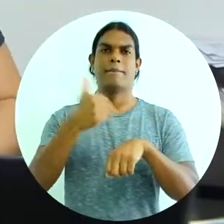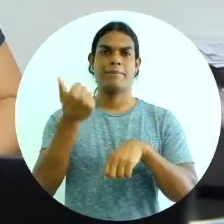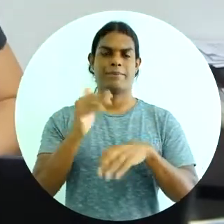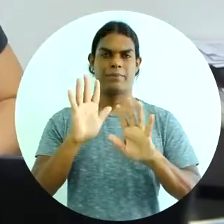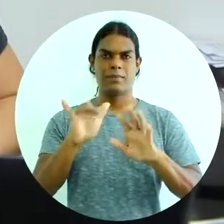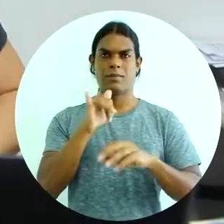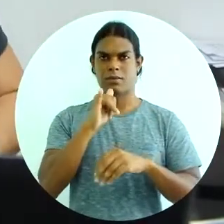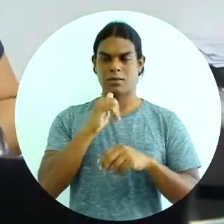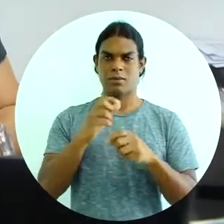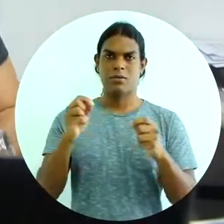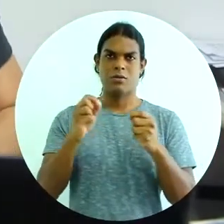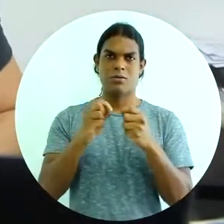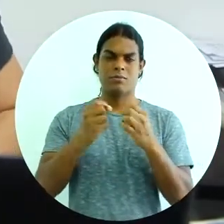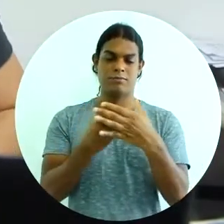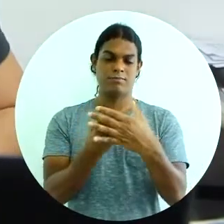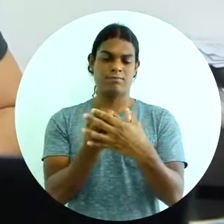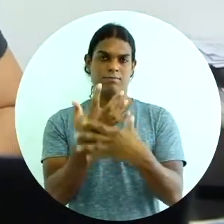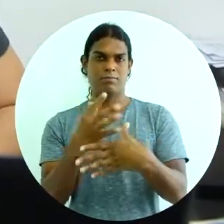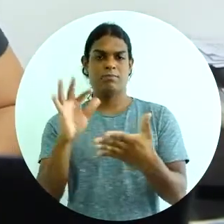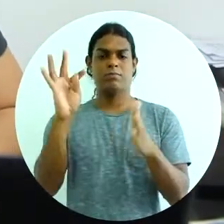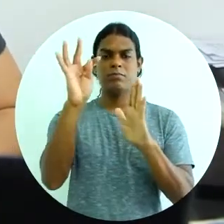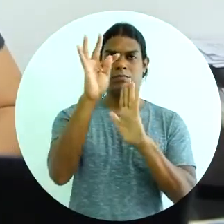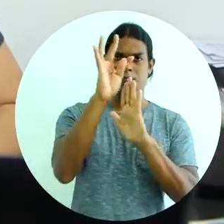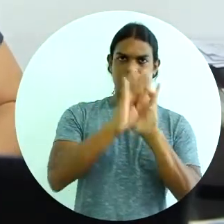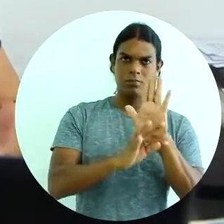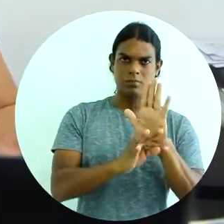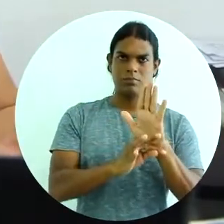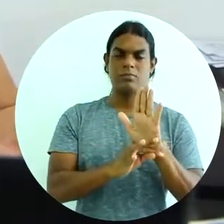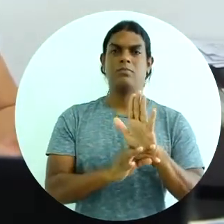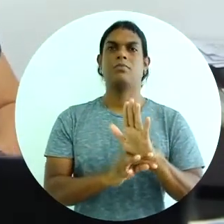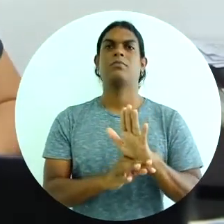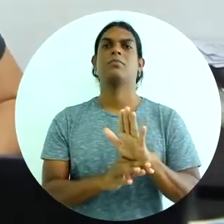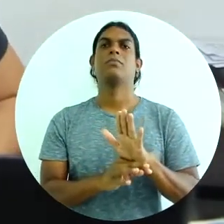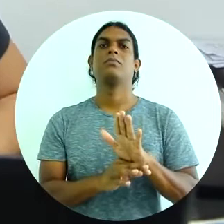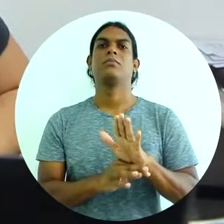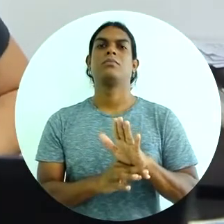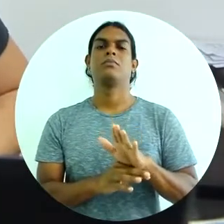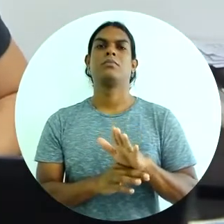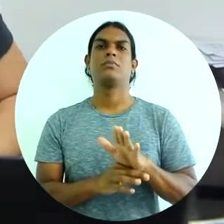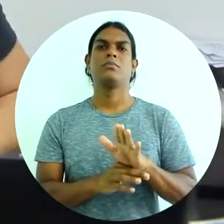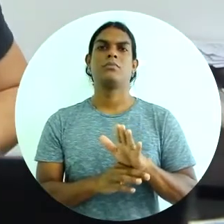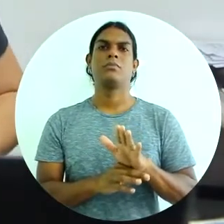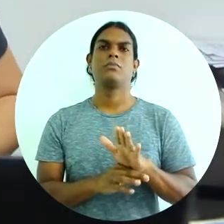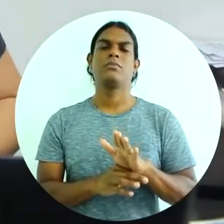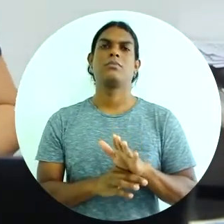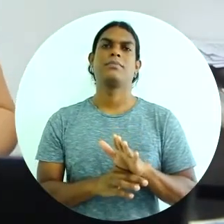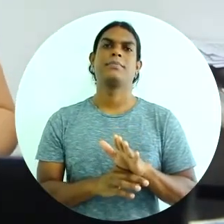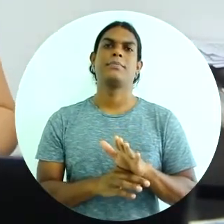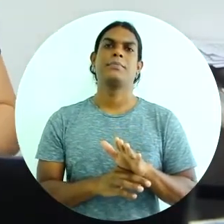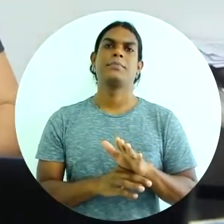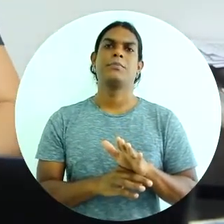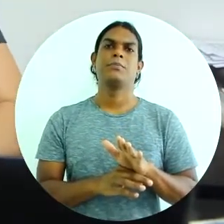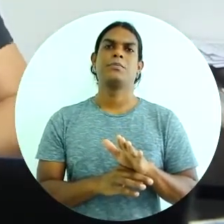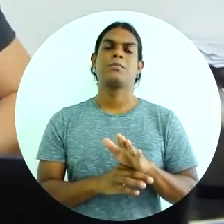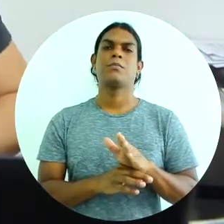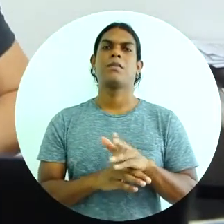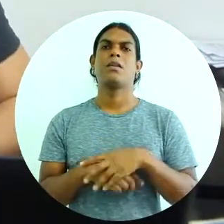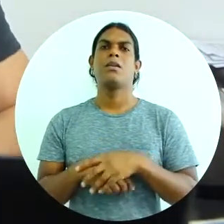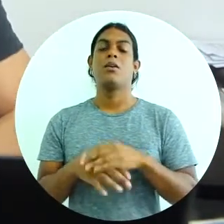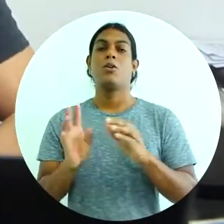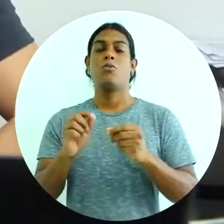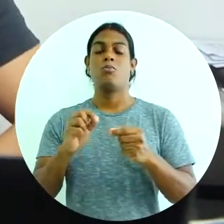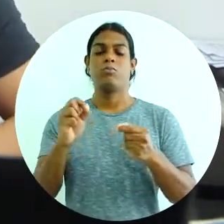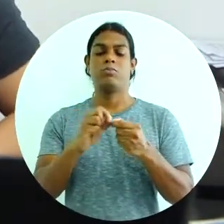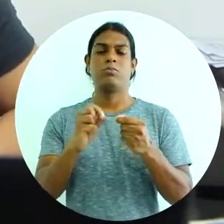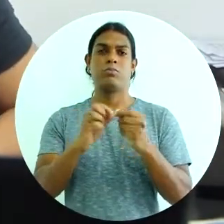texto, né? Vamos centrar no texto dissertativo argumentativo que a gente trabalhou durante as últimas duas competências. Eu pego meu texto, eu